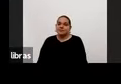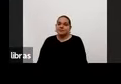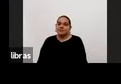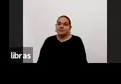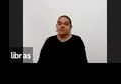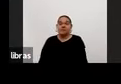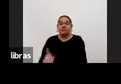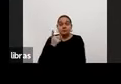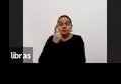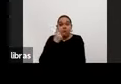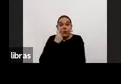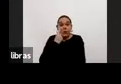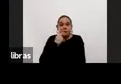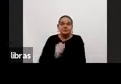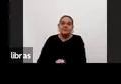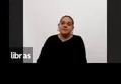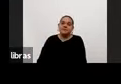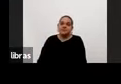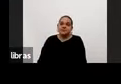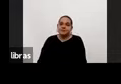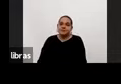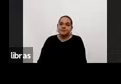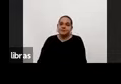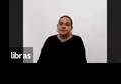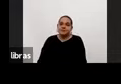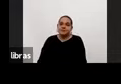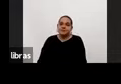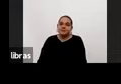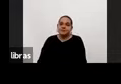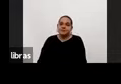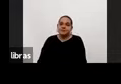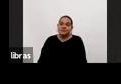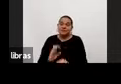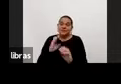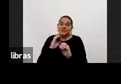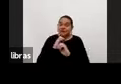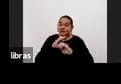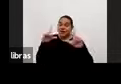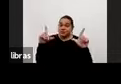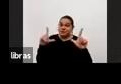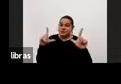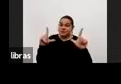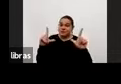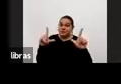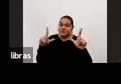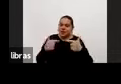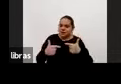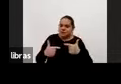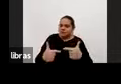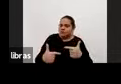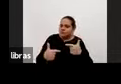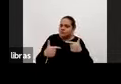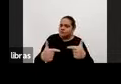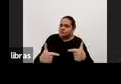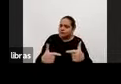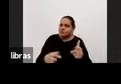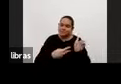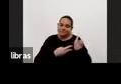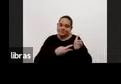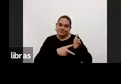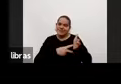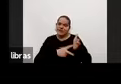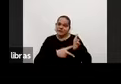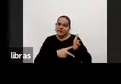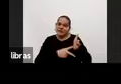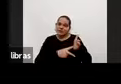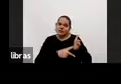Olha, é óbvio que a batalha do movimento sindical pelos direitos